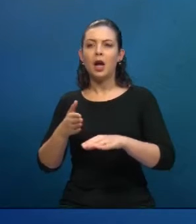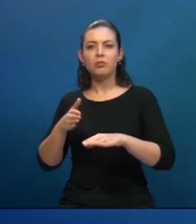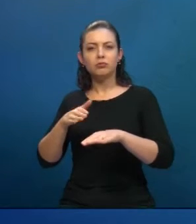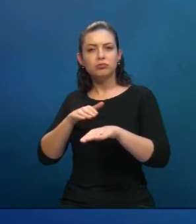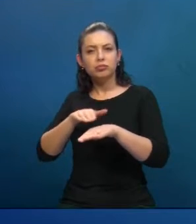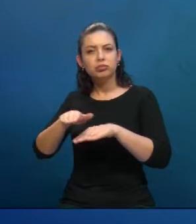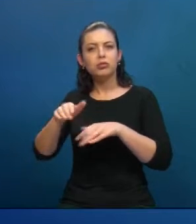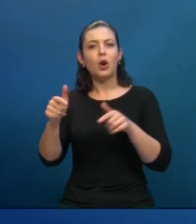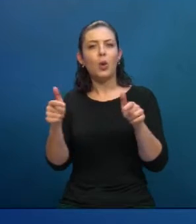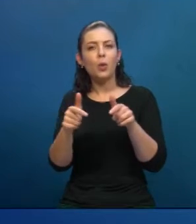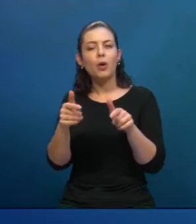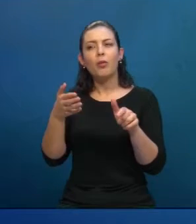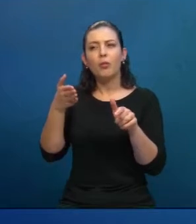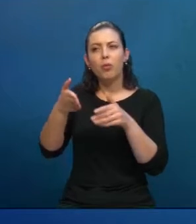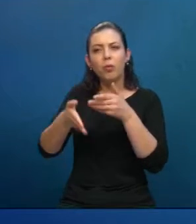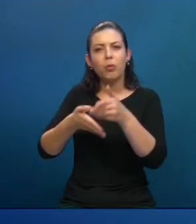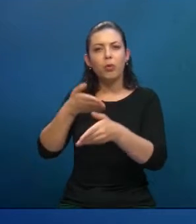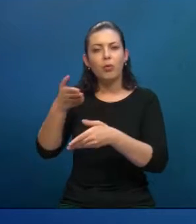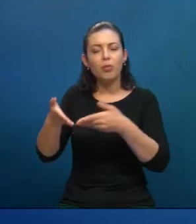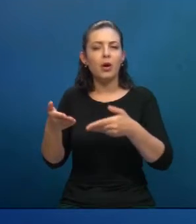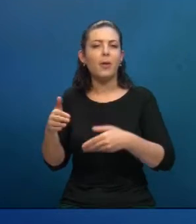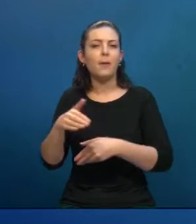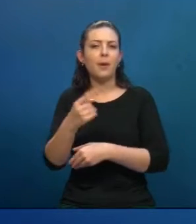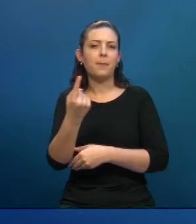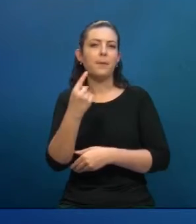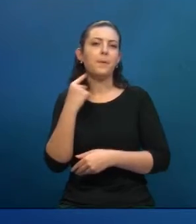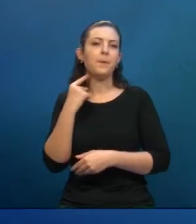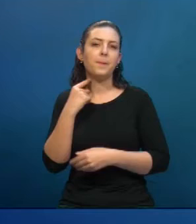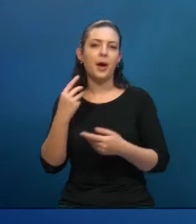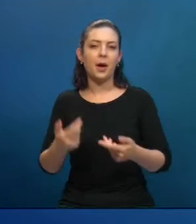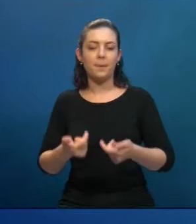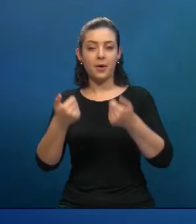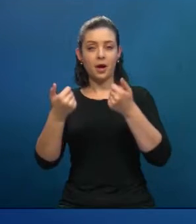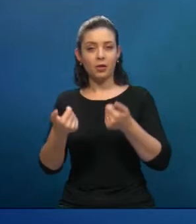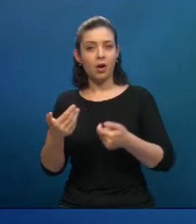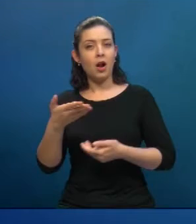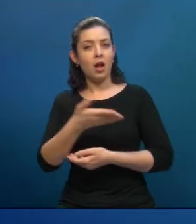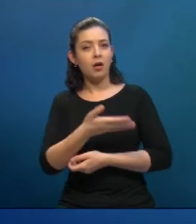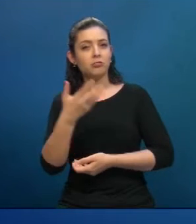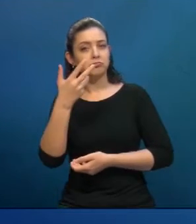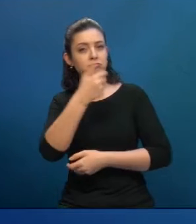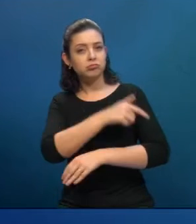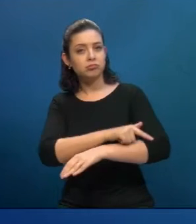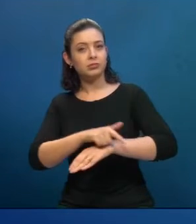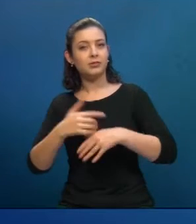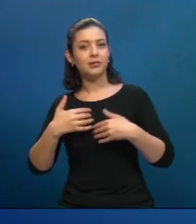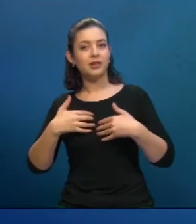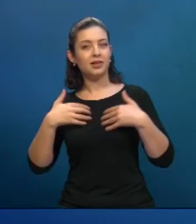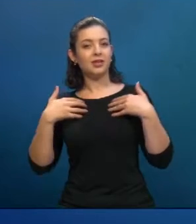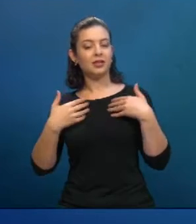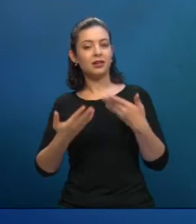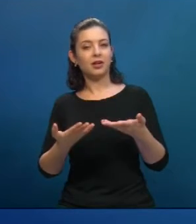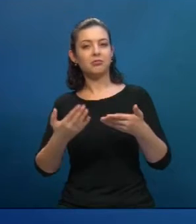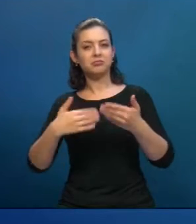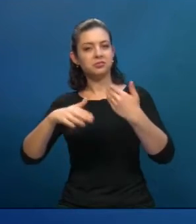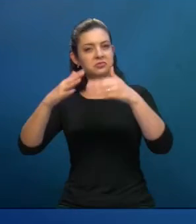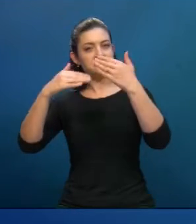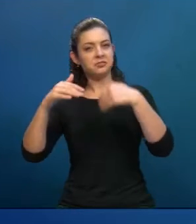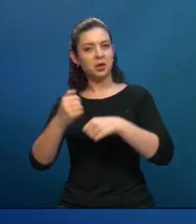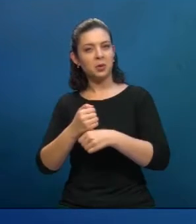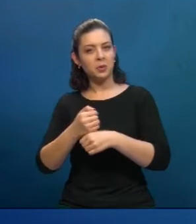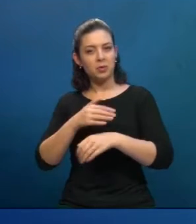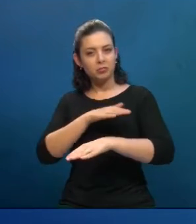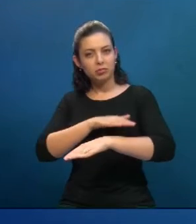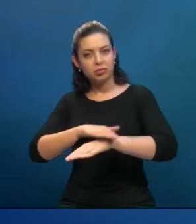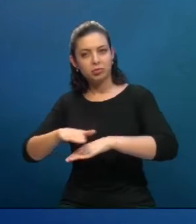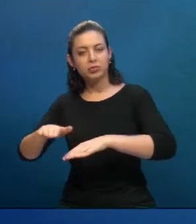dúvida para que as pessoas ali do do bairro 1º de maio então tivemos lá fica muito contente com um o avanço daquela obra league